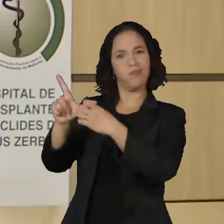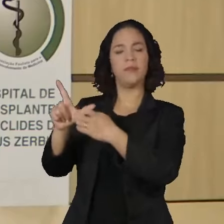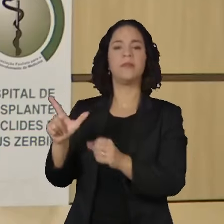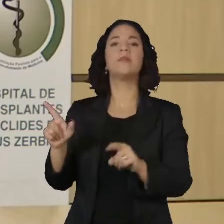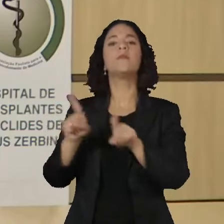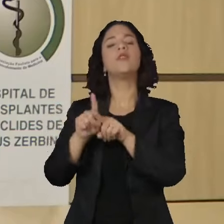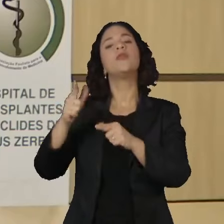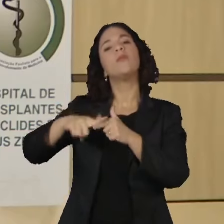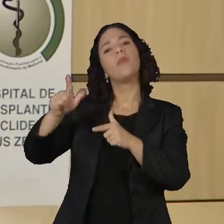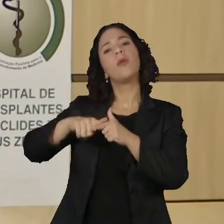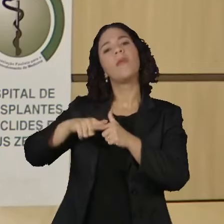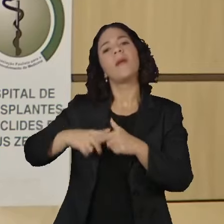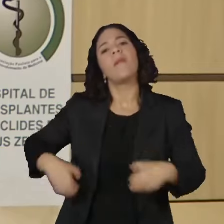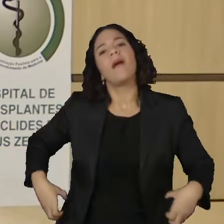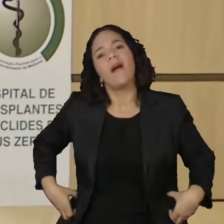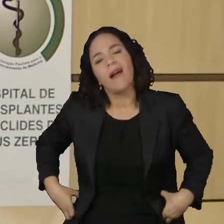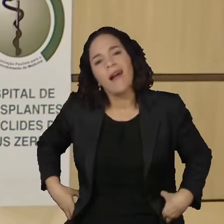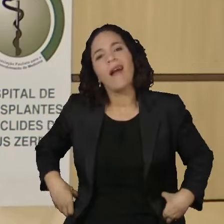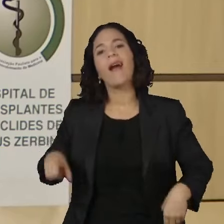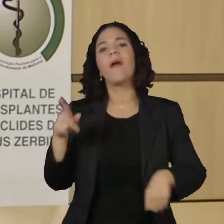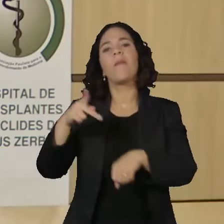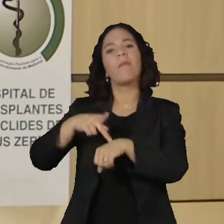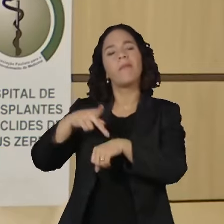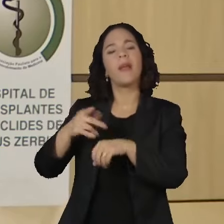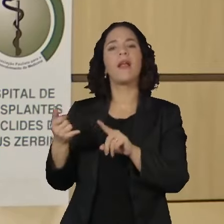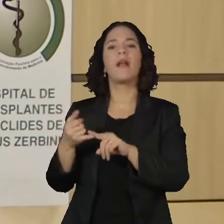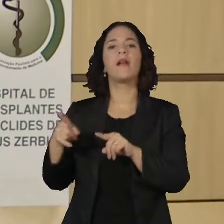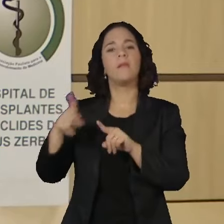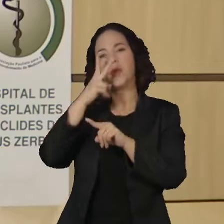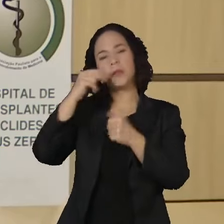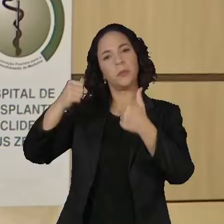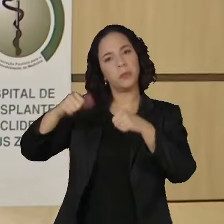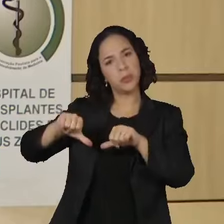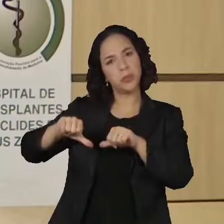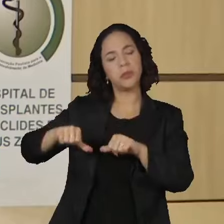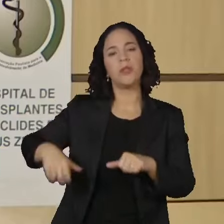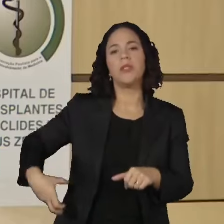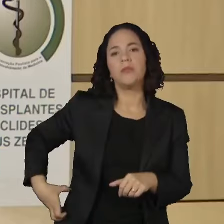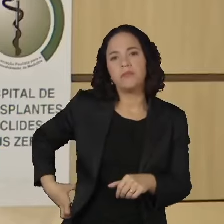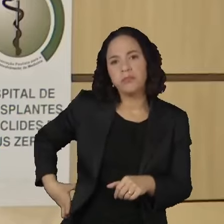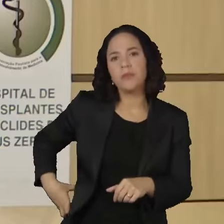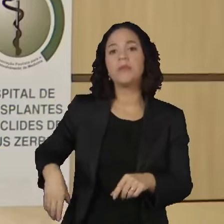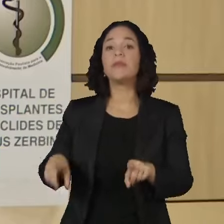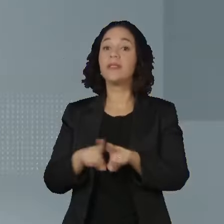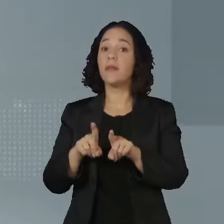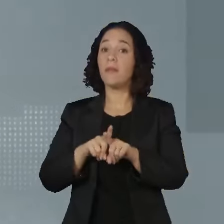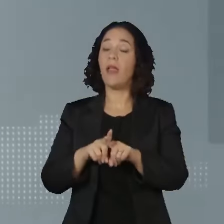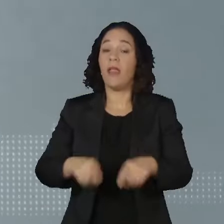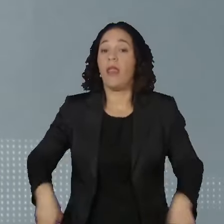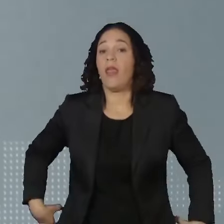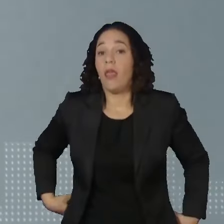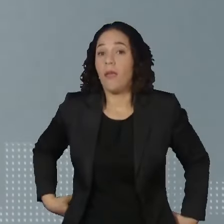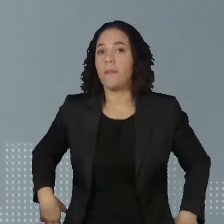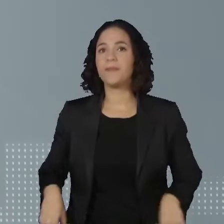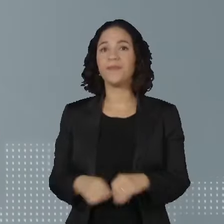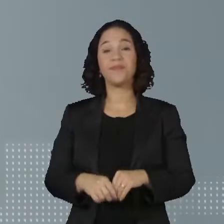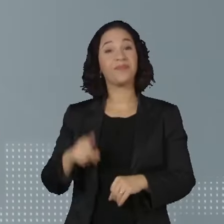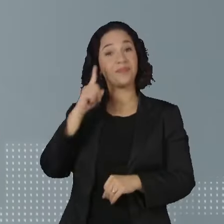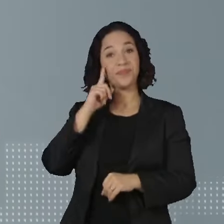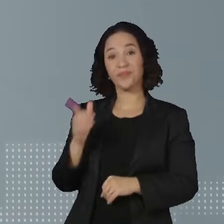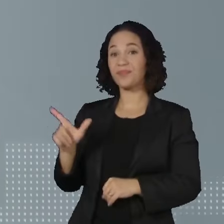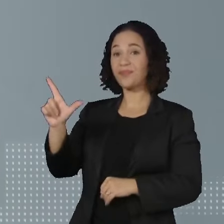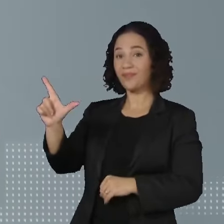na bexiga pode causar uma causa de falência da bexiga pode causar um quadro de falência renal Inclusive a próstata é uma